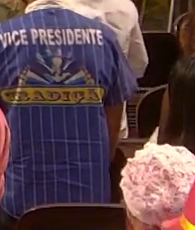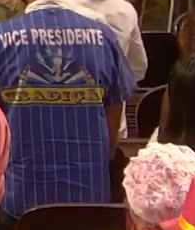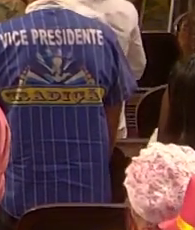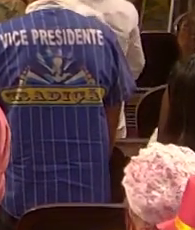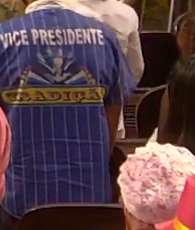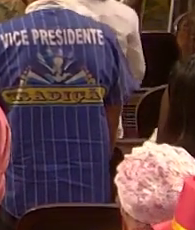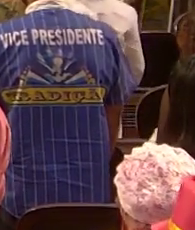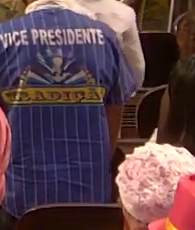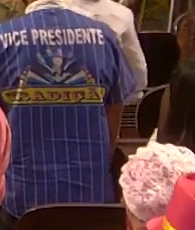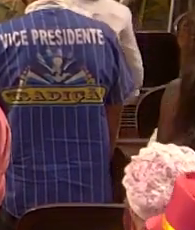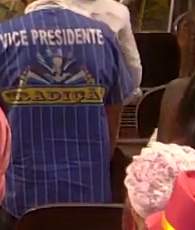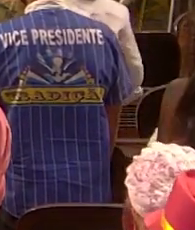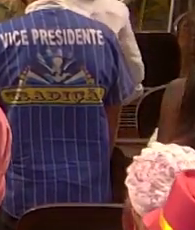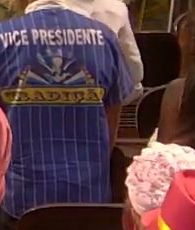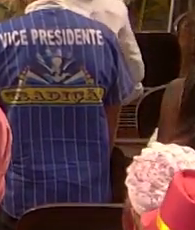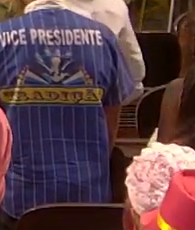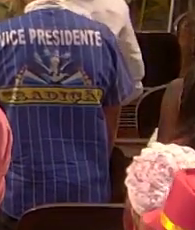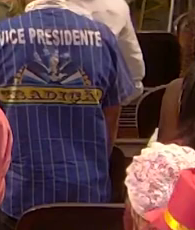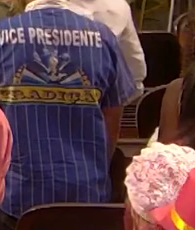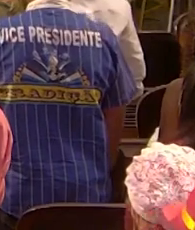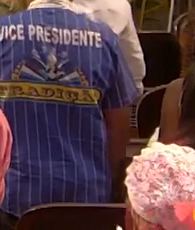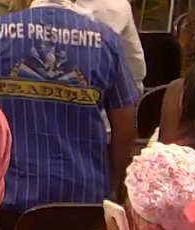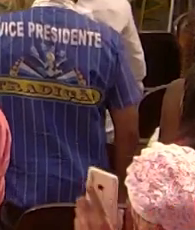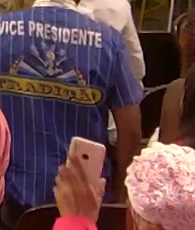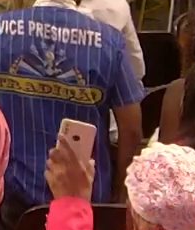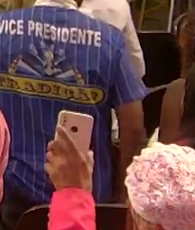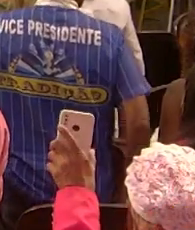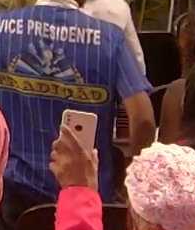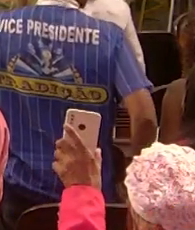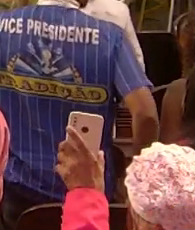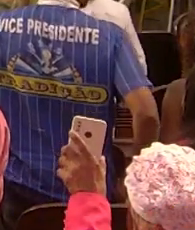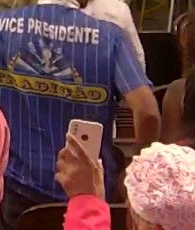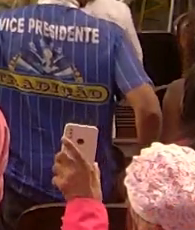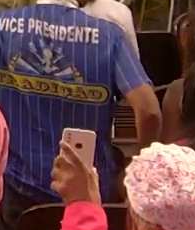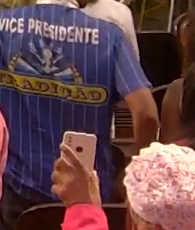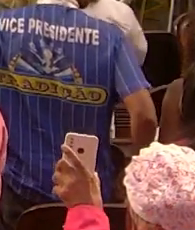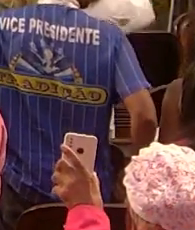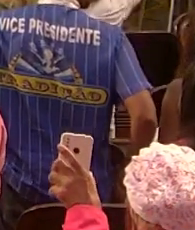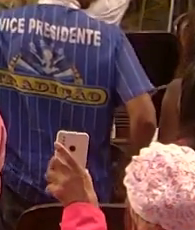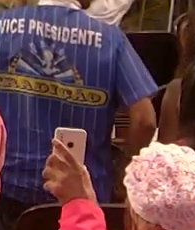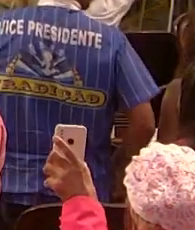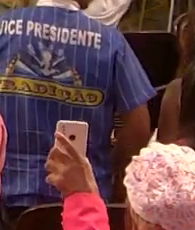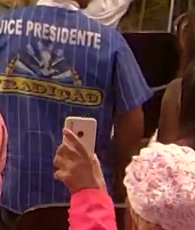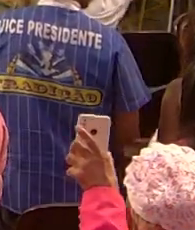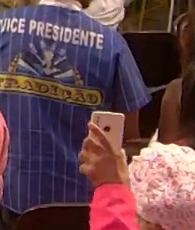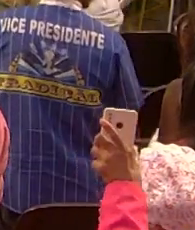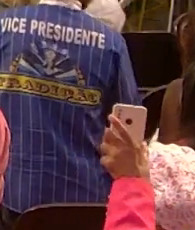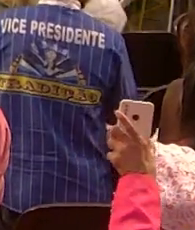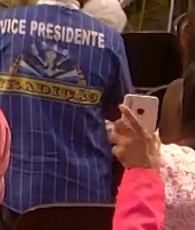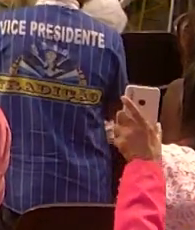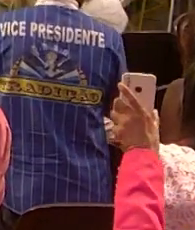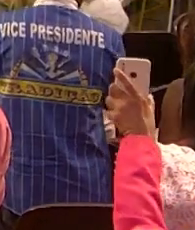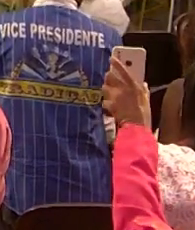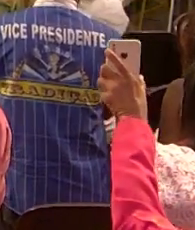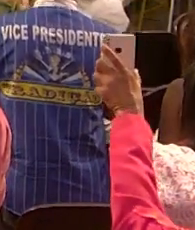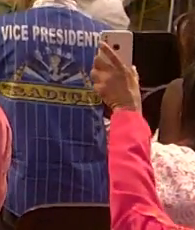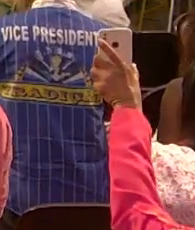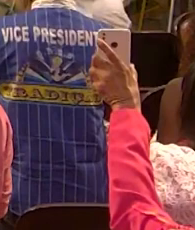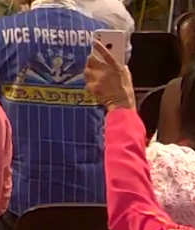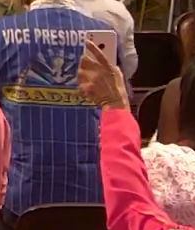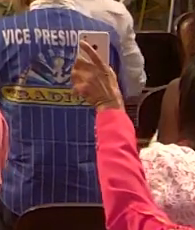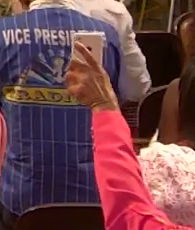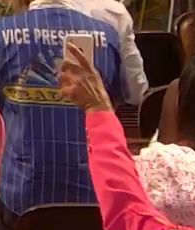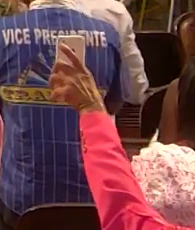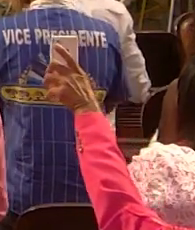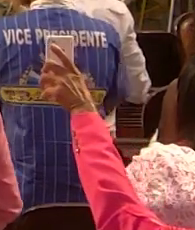caminhando ainda um pouco mais. Reparei no lindo escoteirão. Estava! Estava no